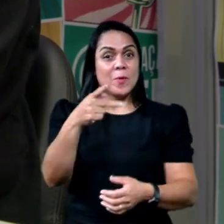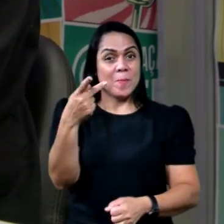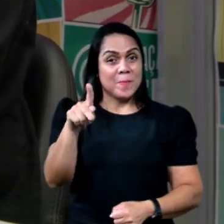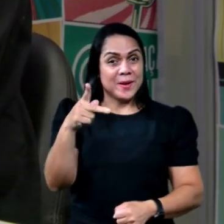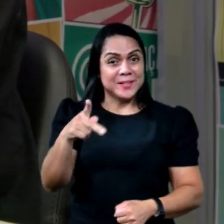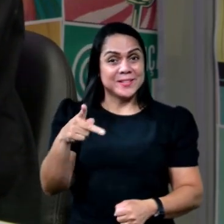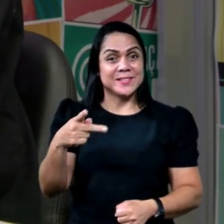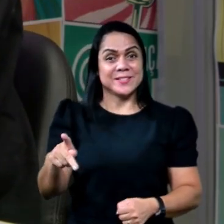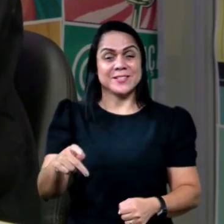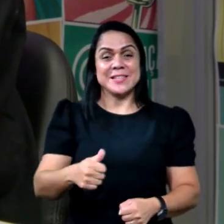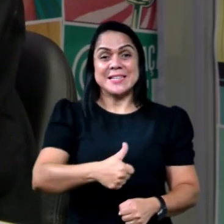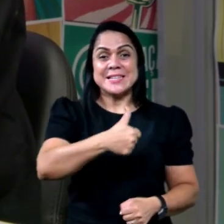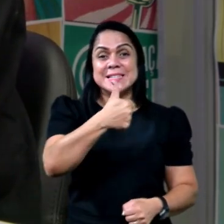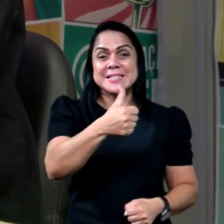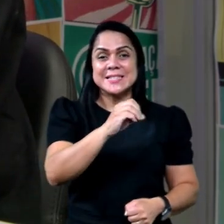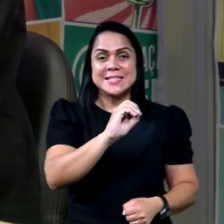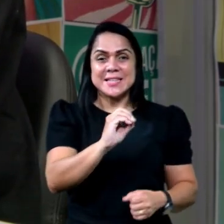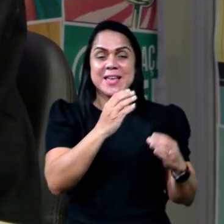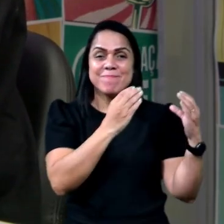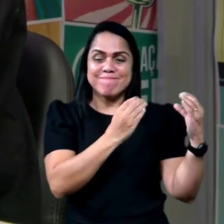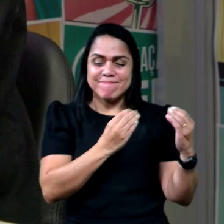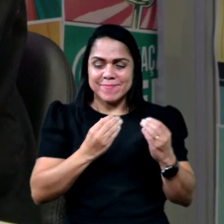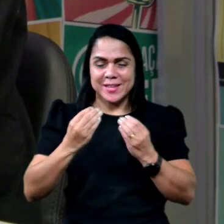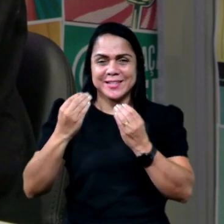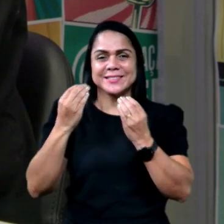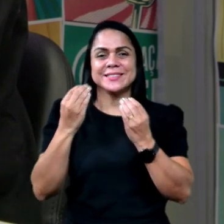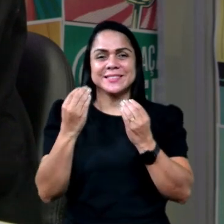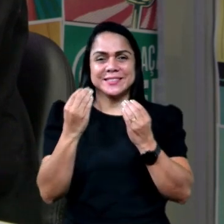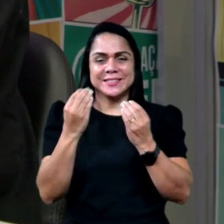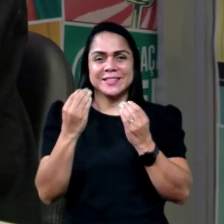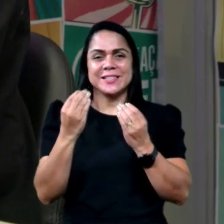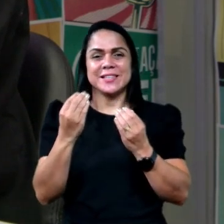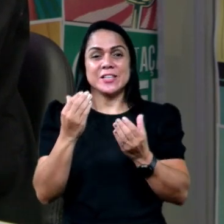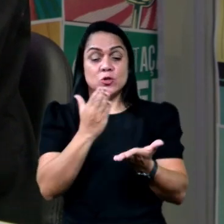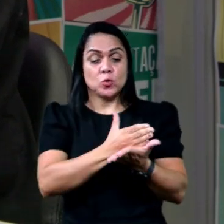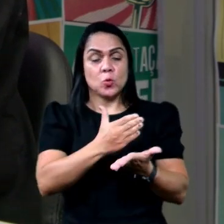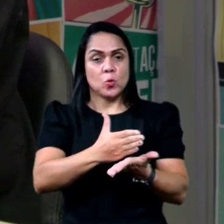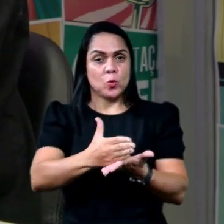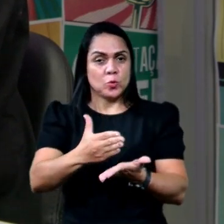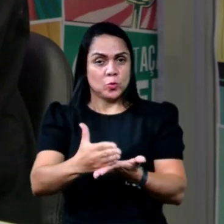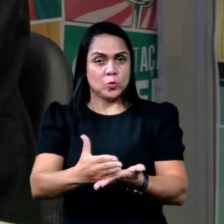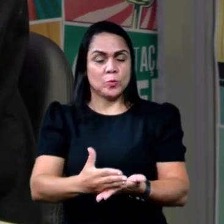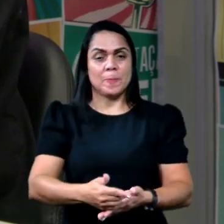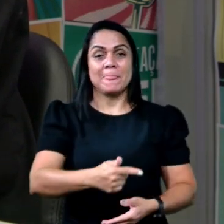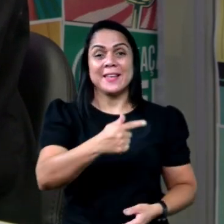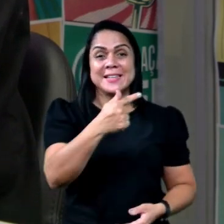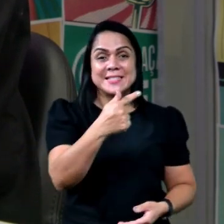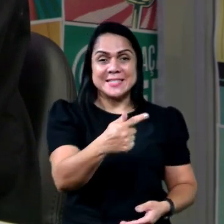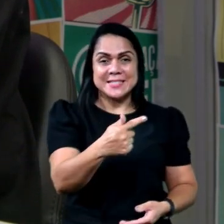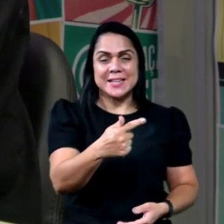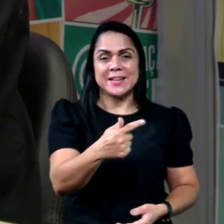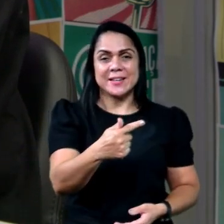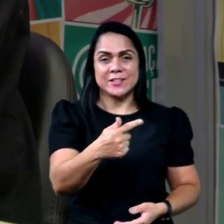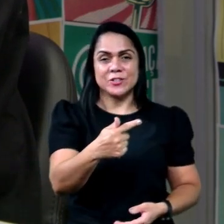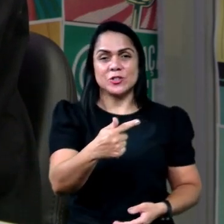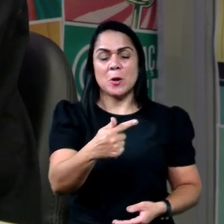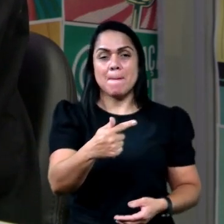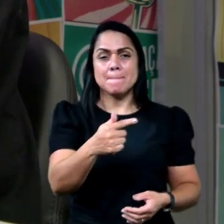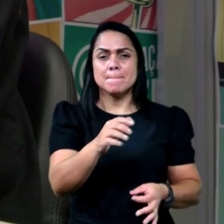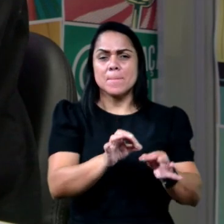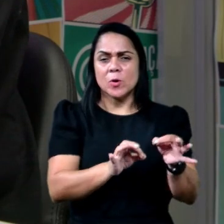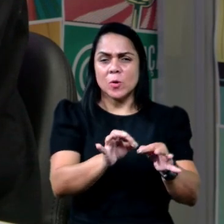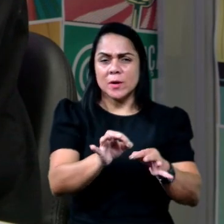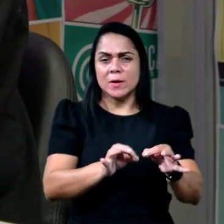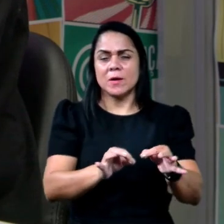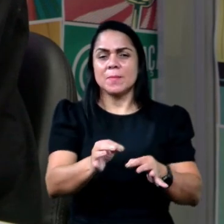100 melancias no meu campus, a gente cortou. Então, a gente teve 7 edições do Merendas, todas com